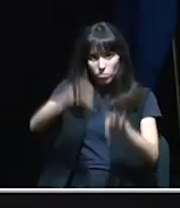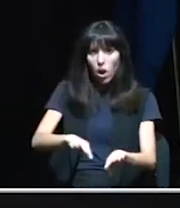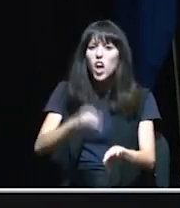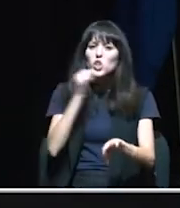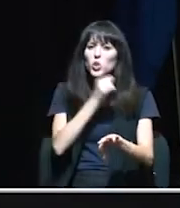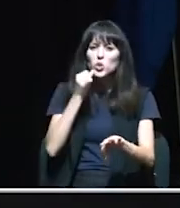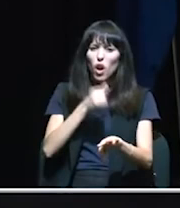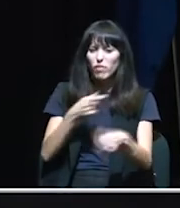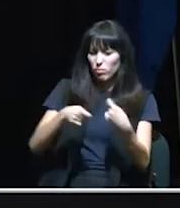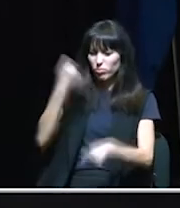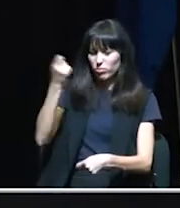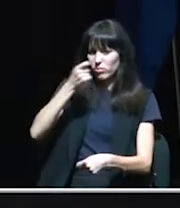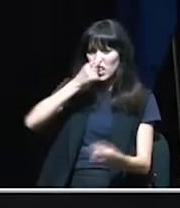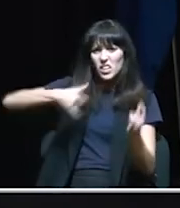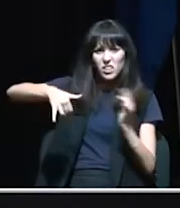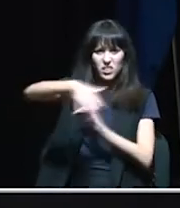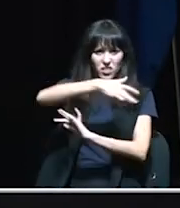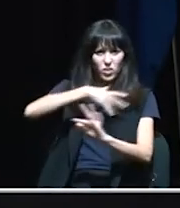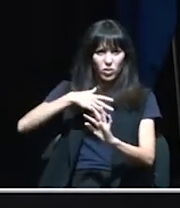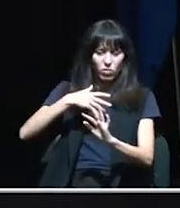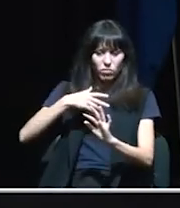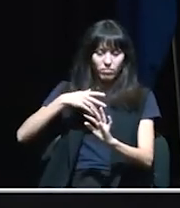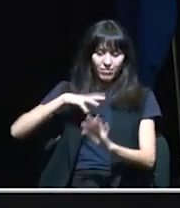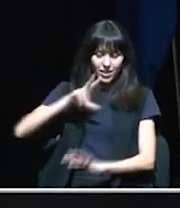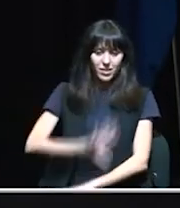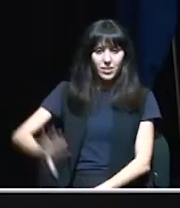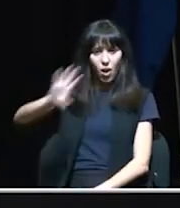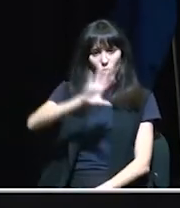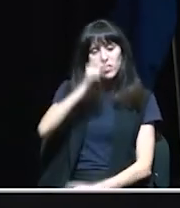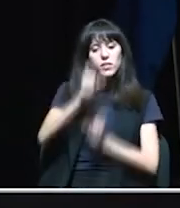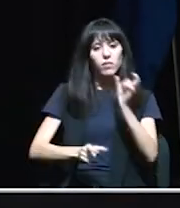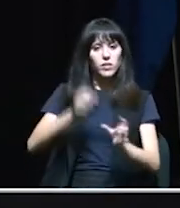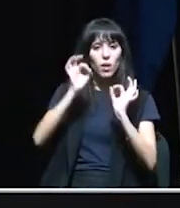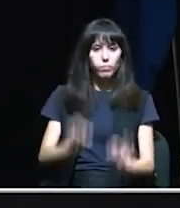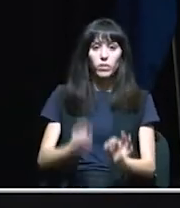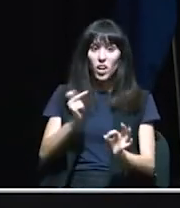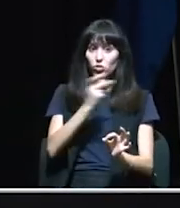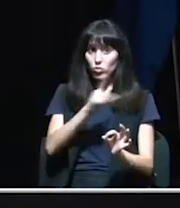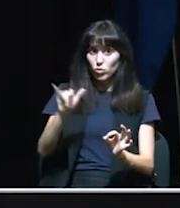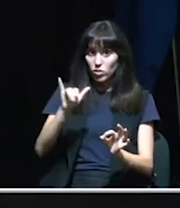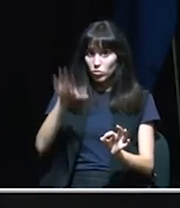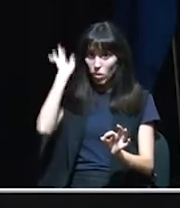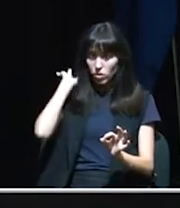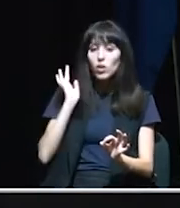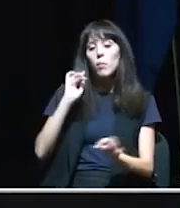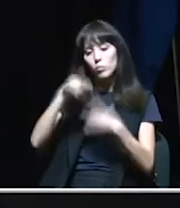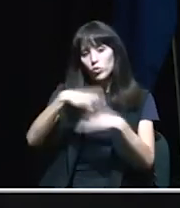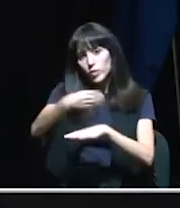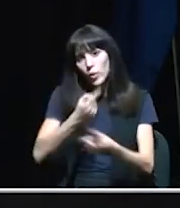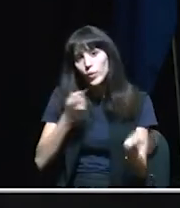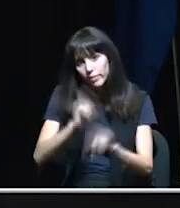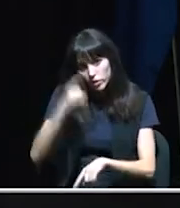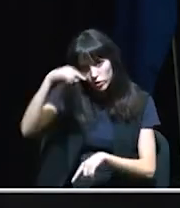e impróprio de nações civilizadas, há quase 200 anos. Infelizmente, 9 meses depois, houve um retrocesso e as touradas